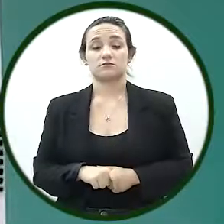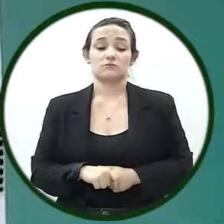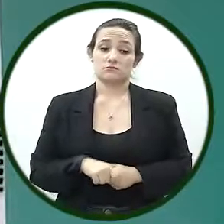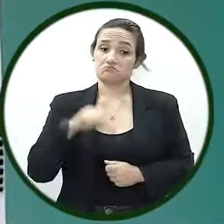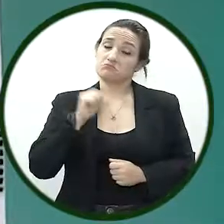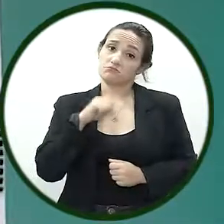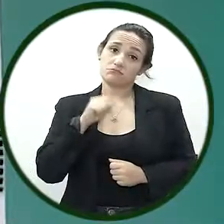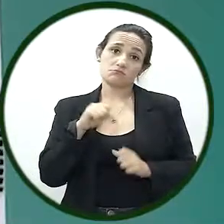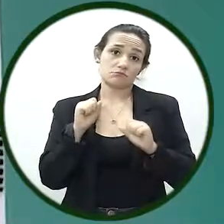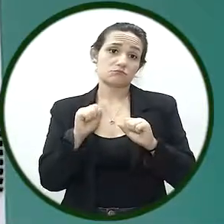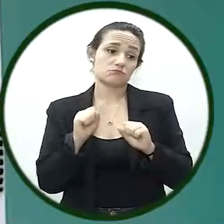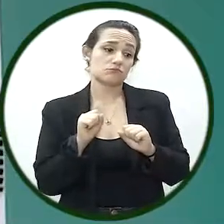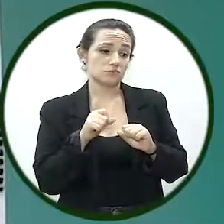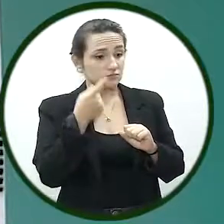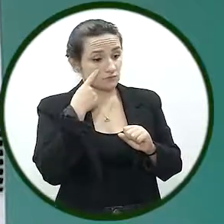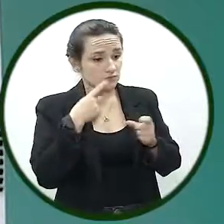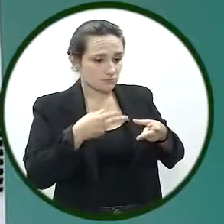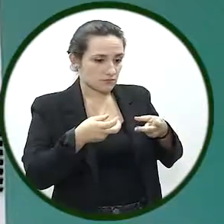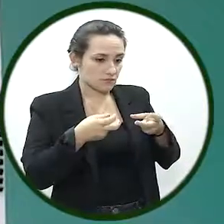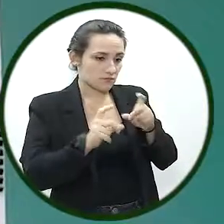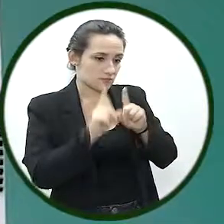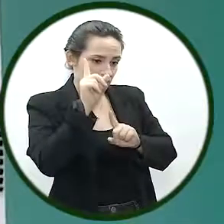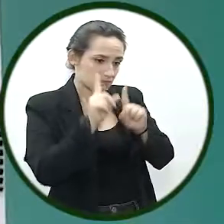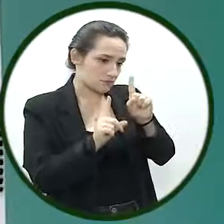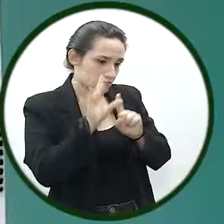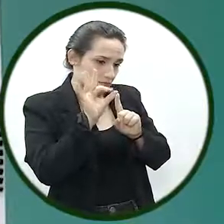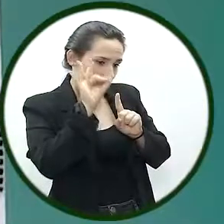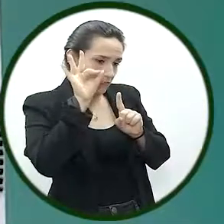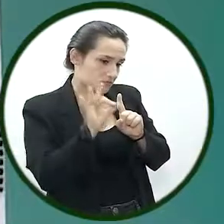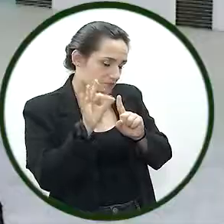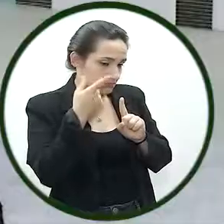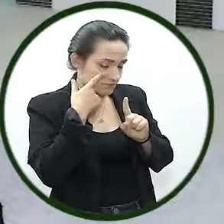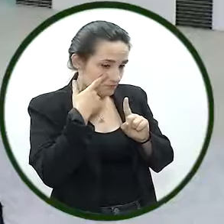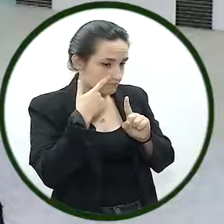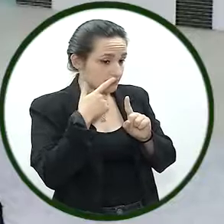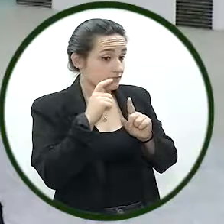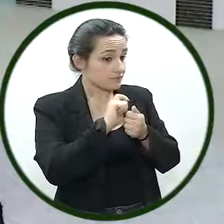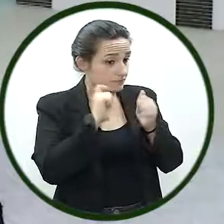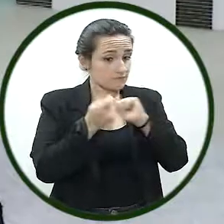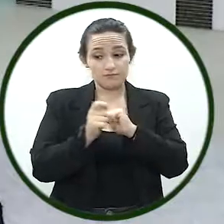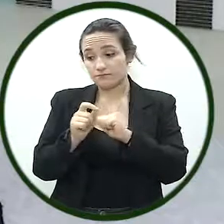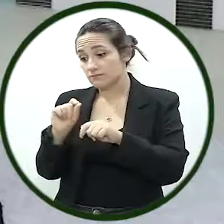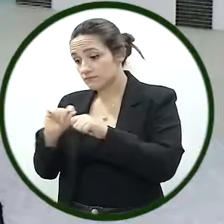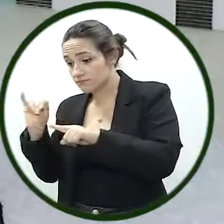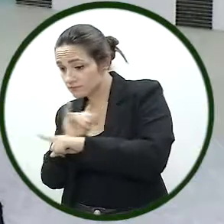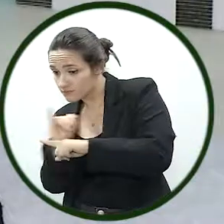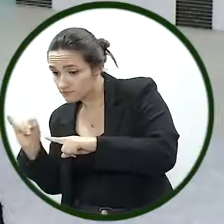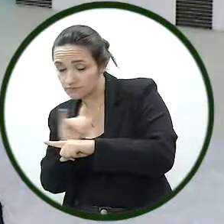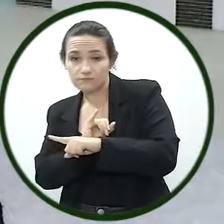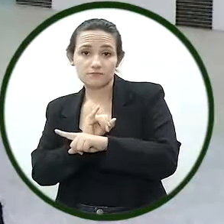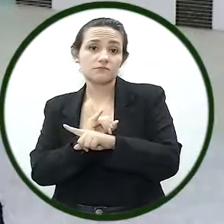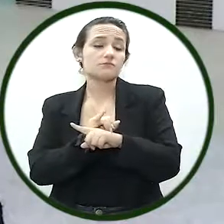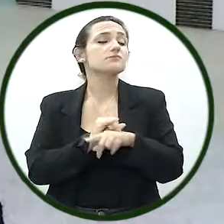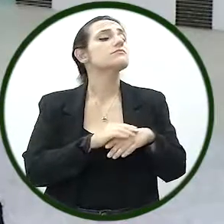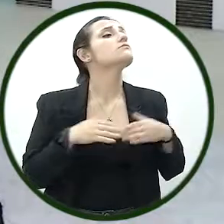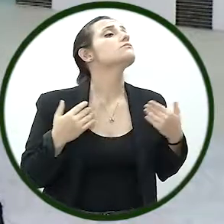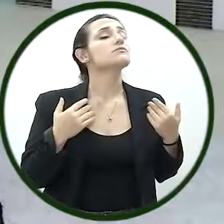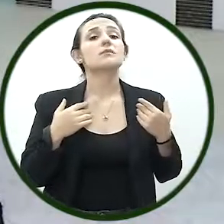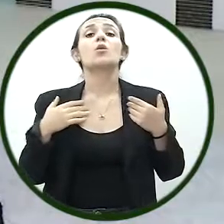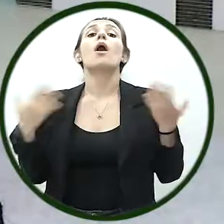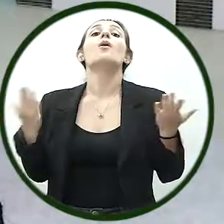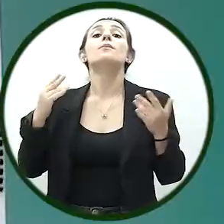Na Polícia Militar, nós podemos fazer várias estratégias, por exemplo, estratégias de comando. Quais são as principais? Por